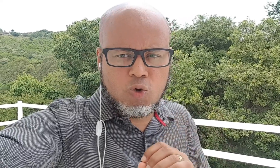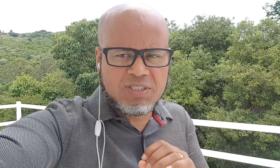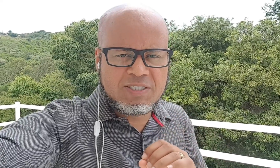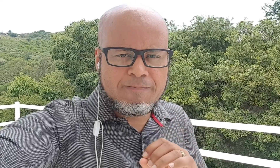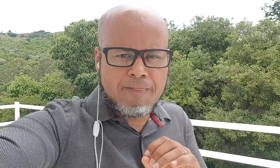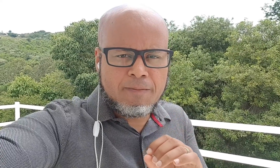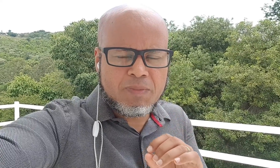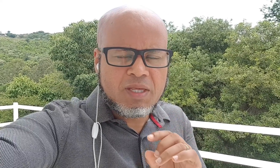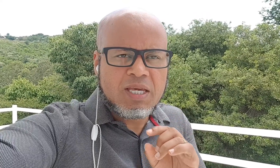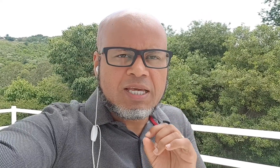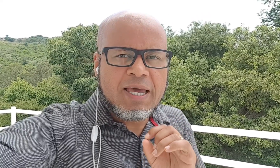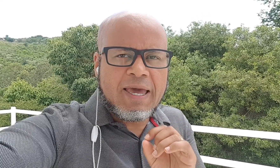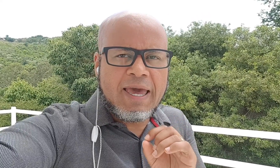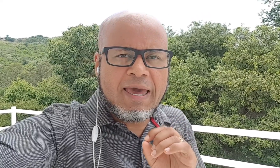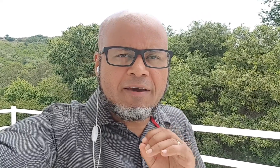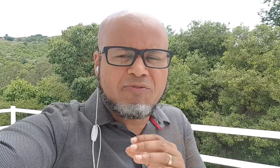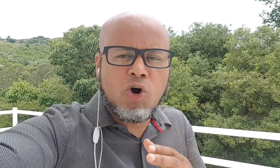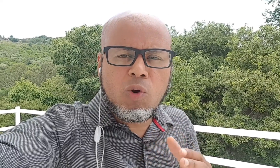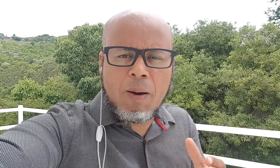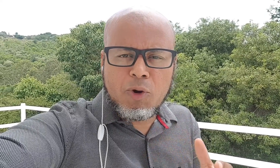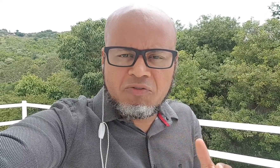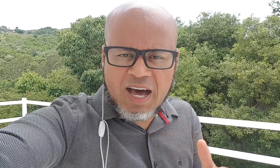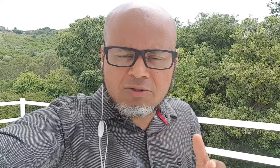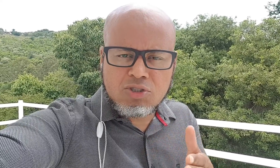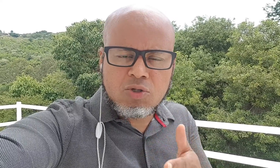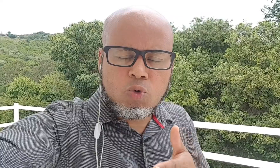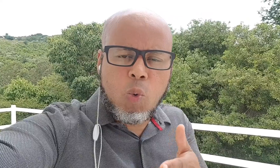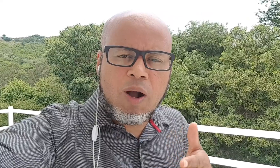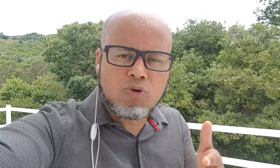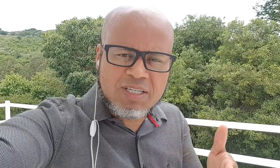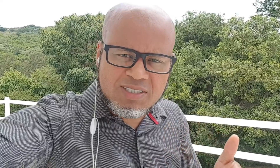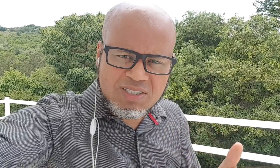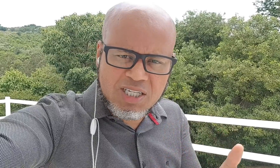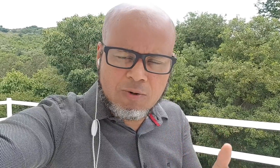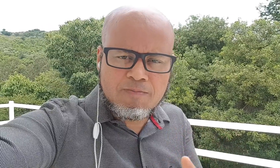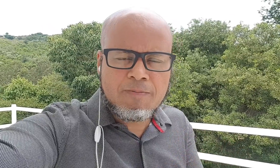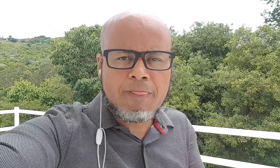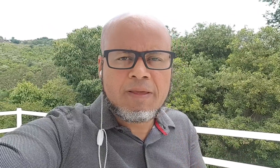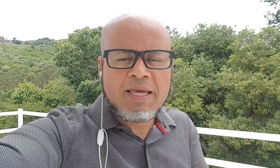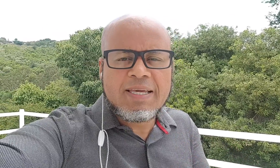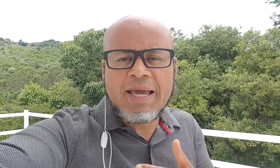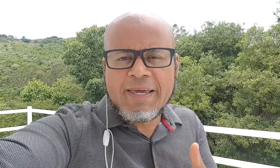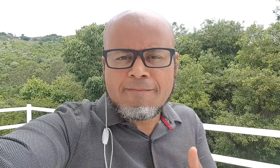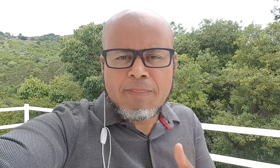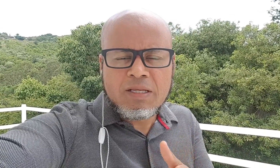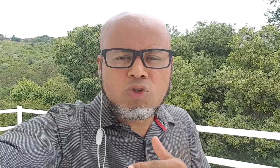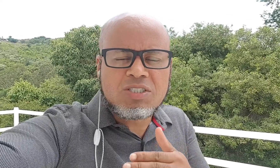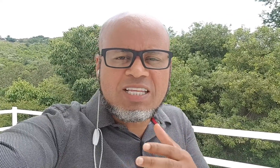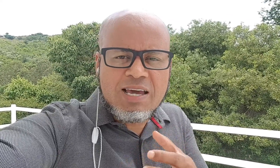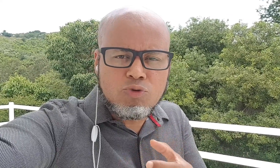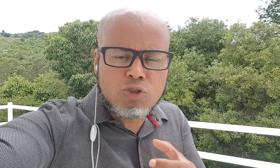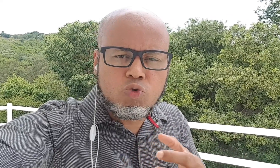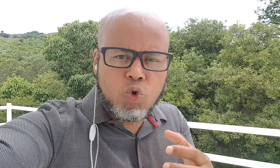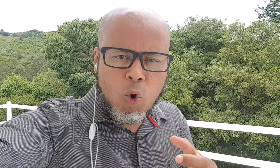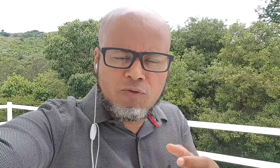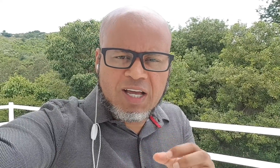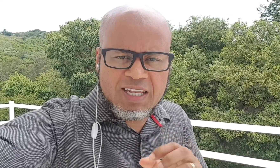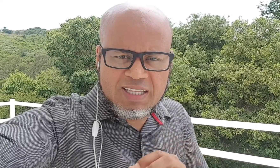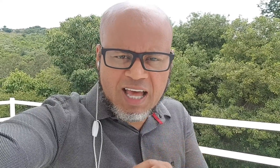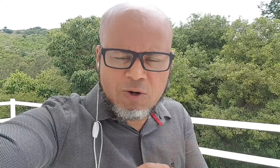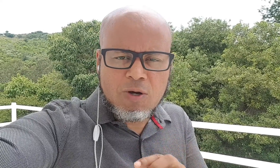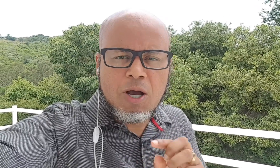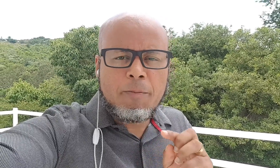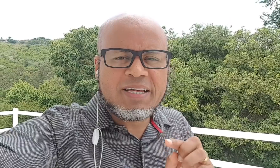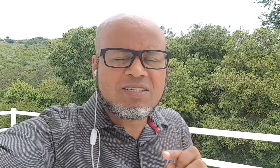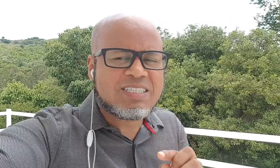pessoas foram aprovadas com a contestação. E aí nós temos um novo